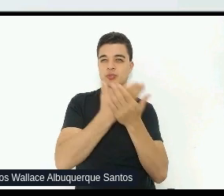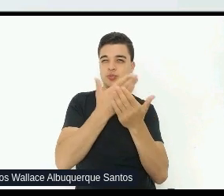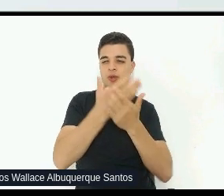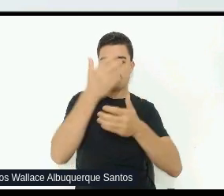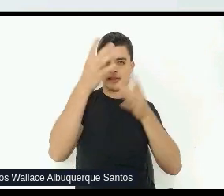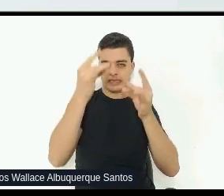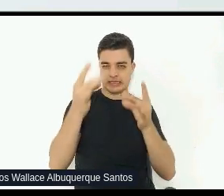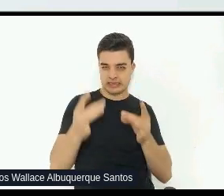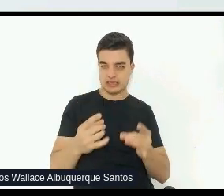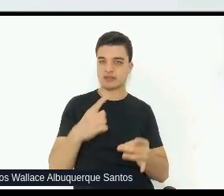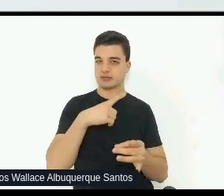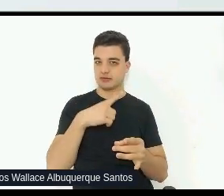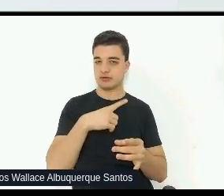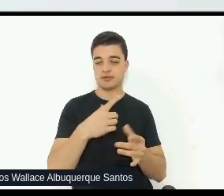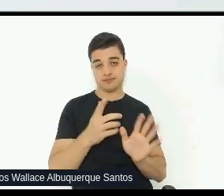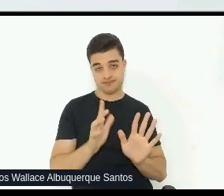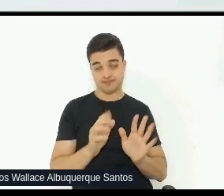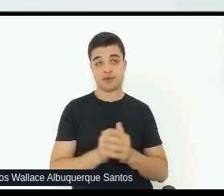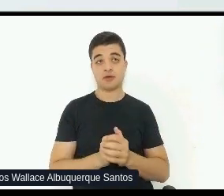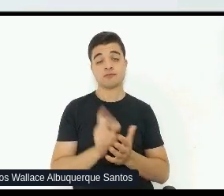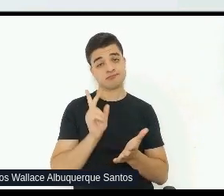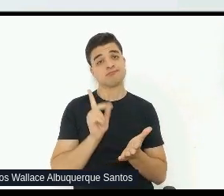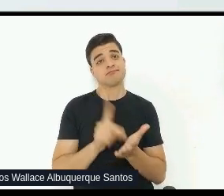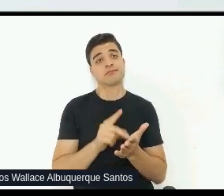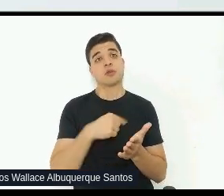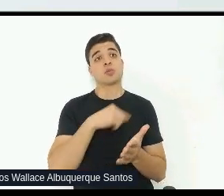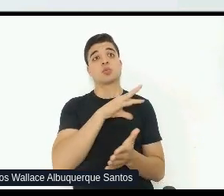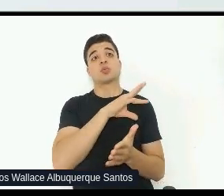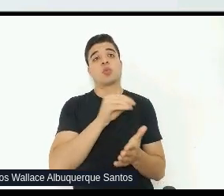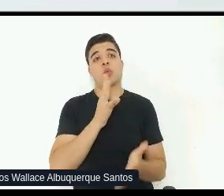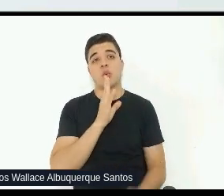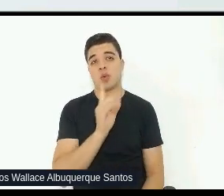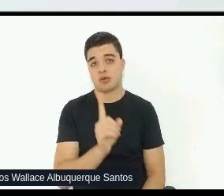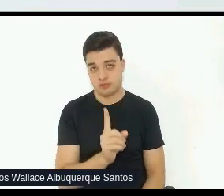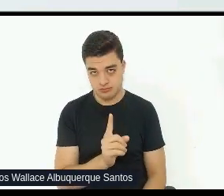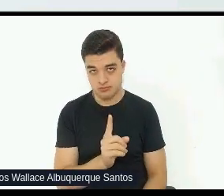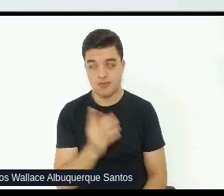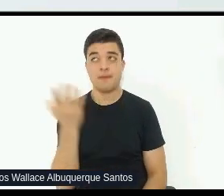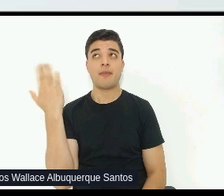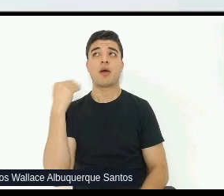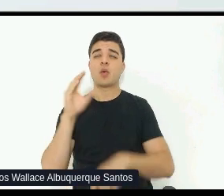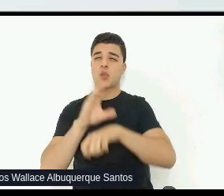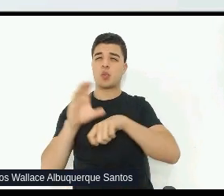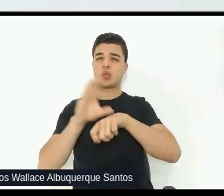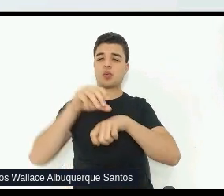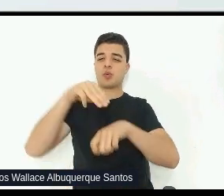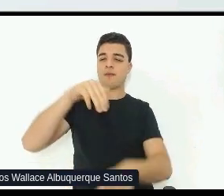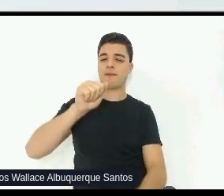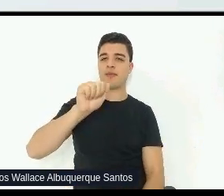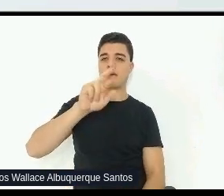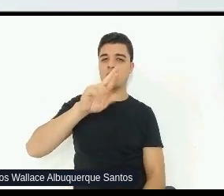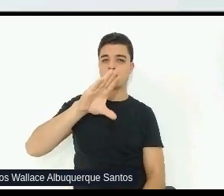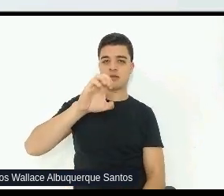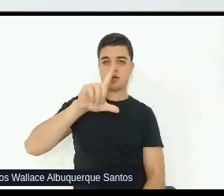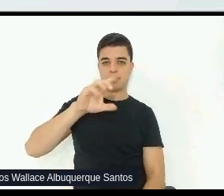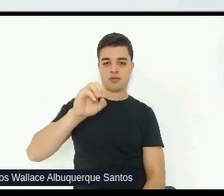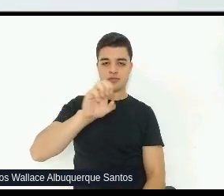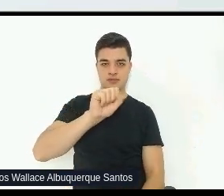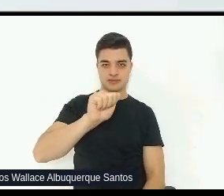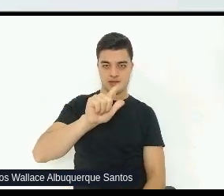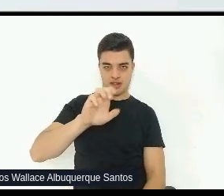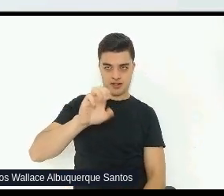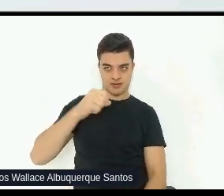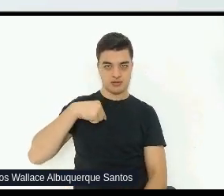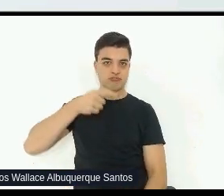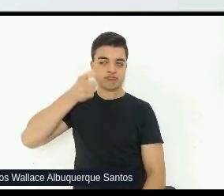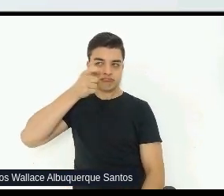mundo conhece, né? Eu mesmo só fui conhecer quando fui fazer um curso do Marcelo Salles, há muitos anos atrás. Ele mostrou rapidamente, a